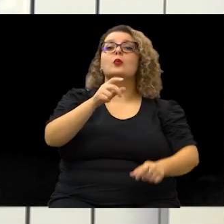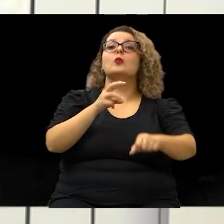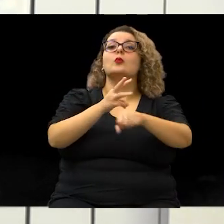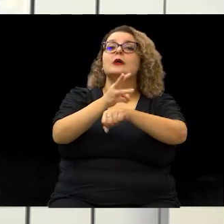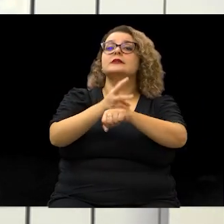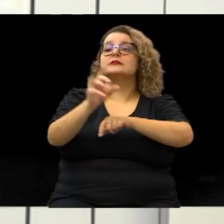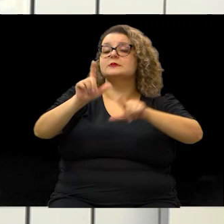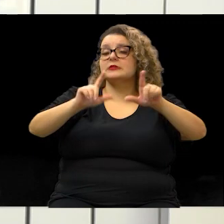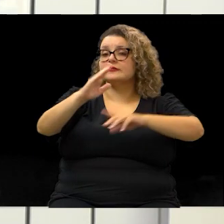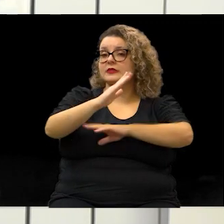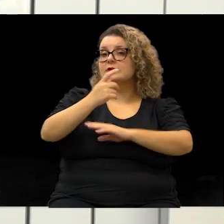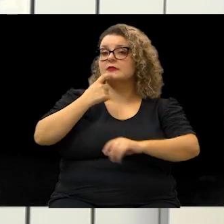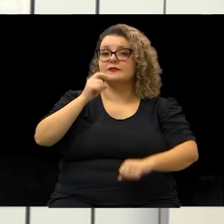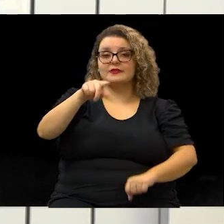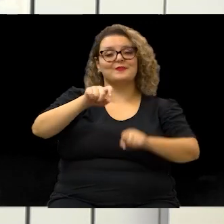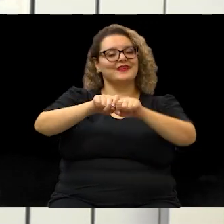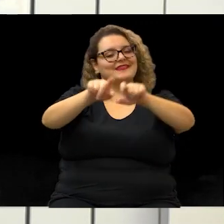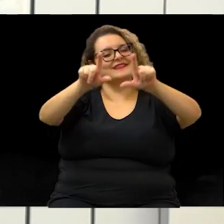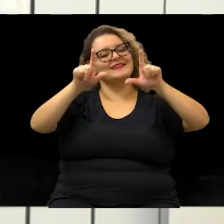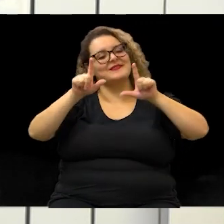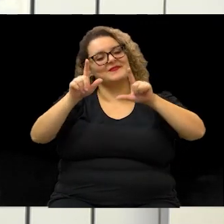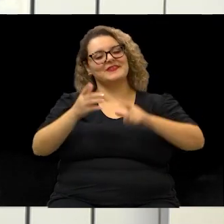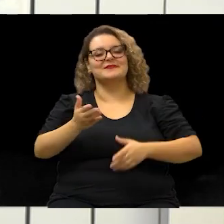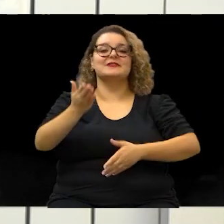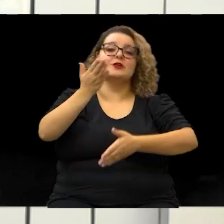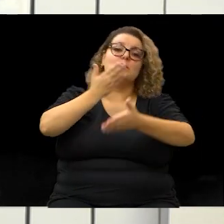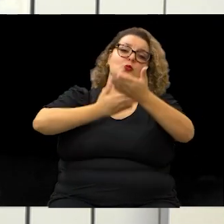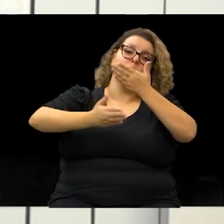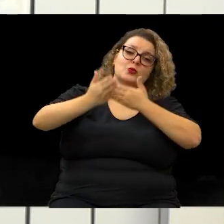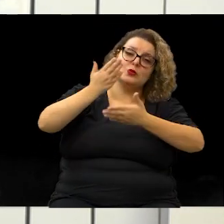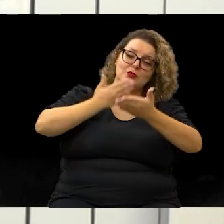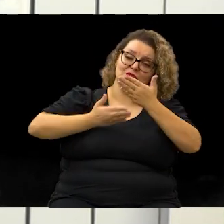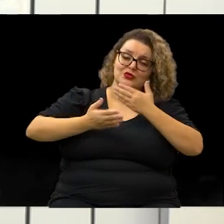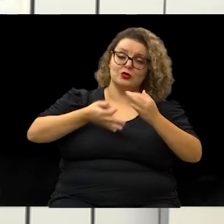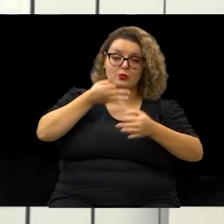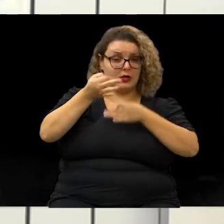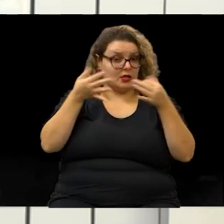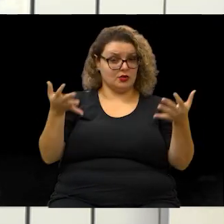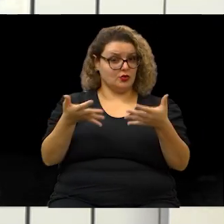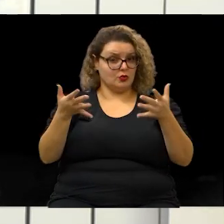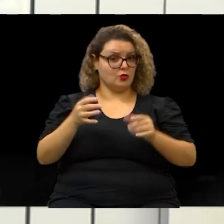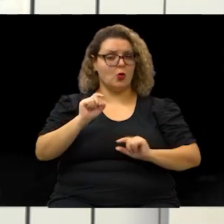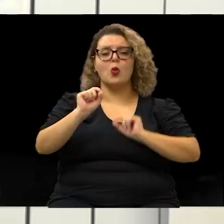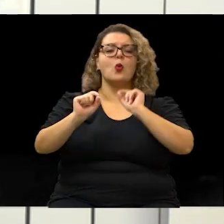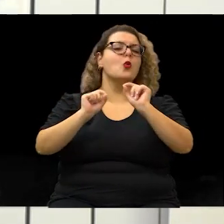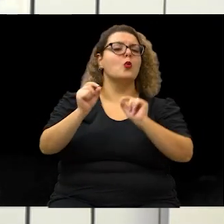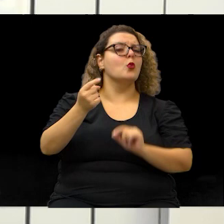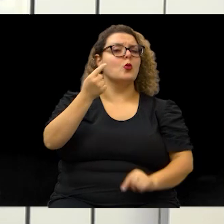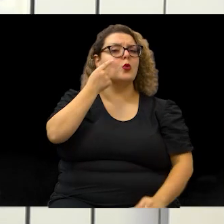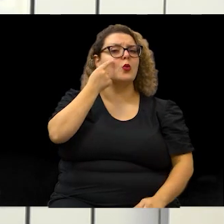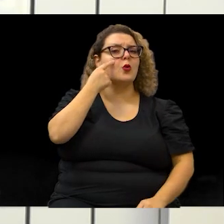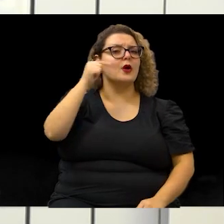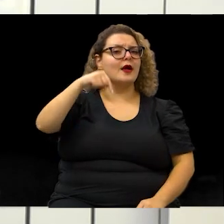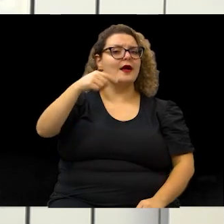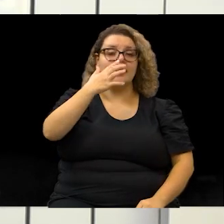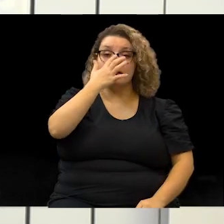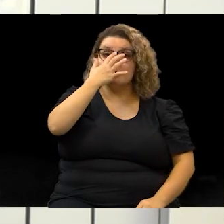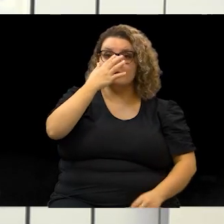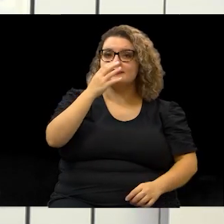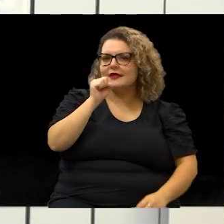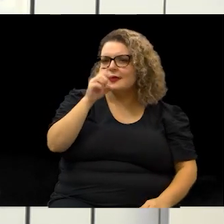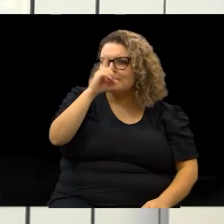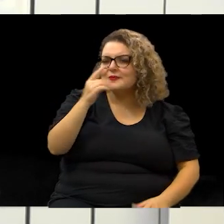WhatsApp da TV Câmara Campinas, você aperta e pode enviar o seu elogio e uma crítica construtiva, como foi de fim de semana.